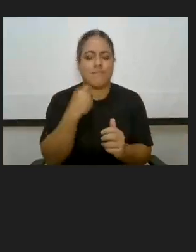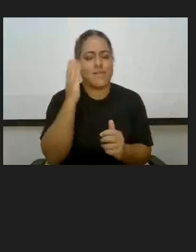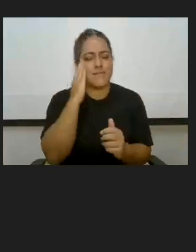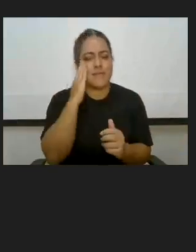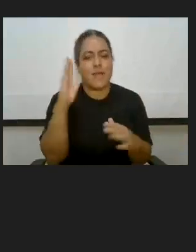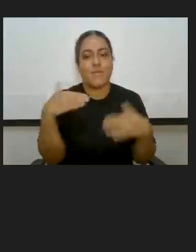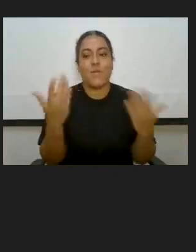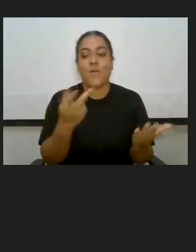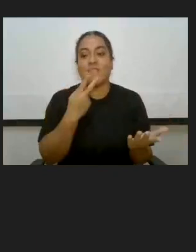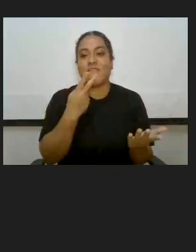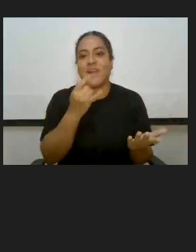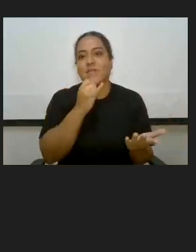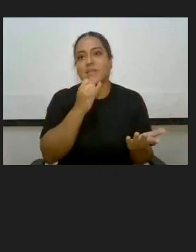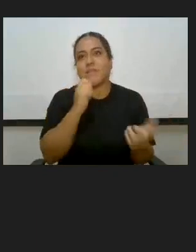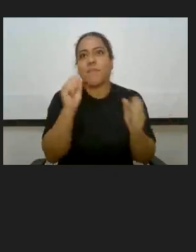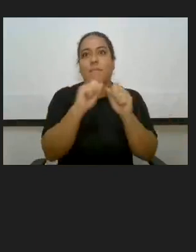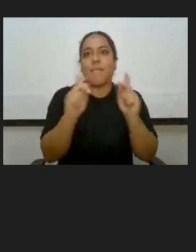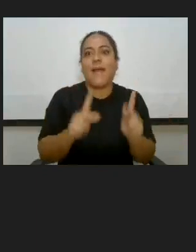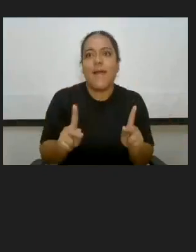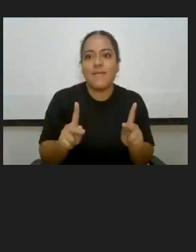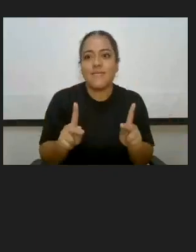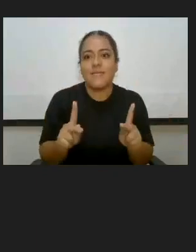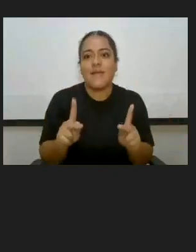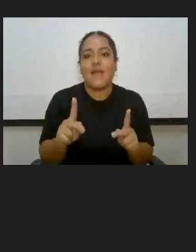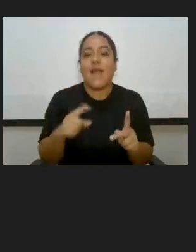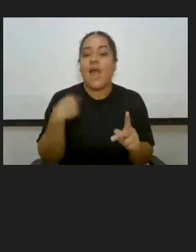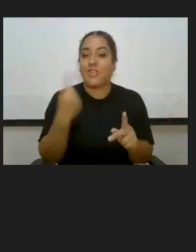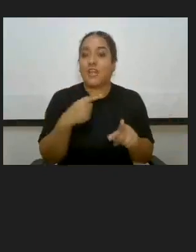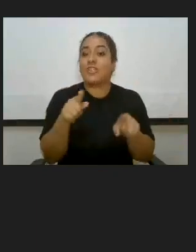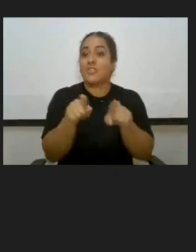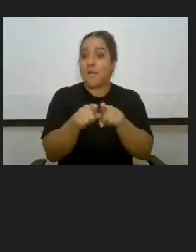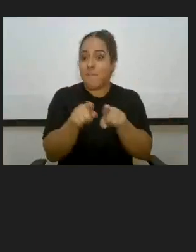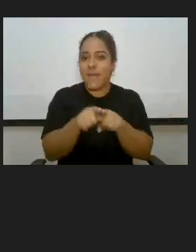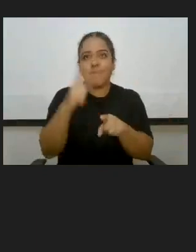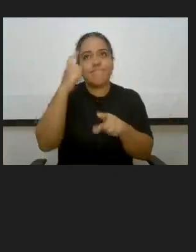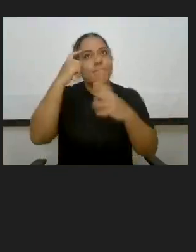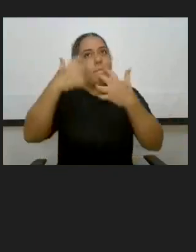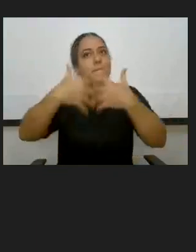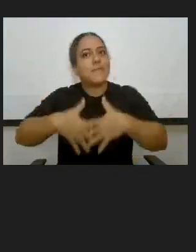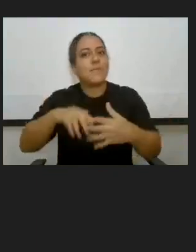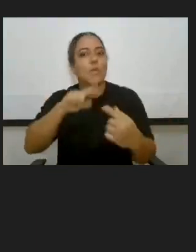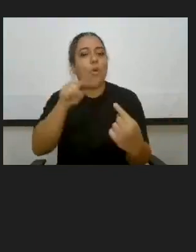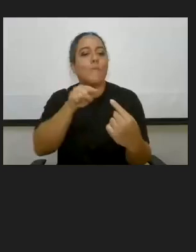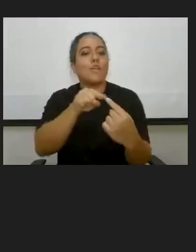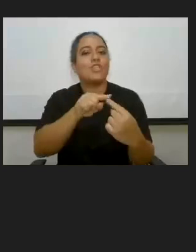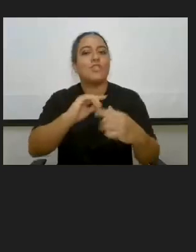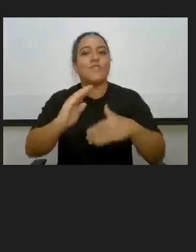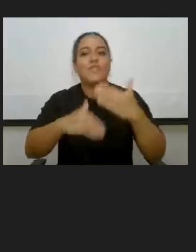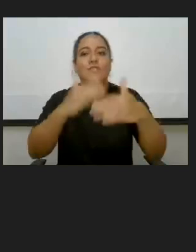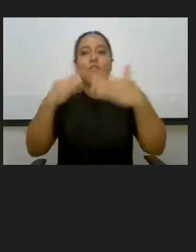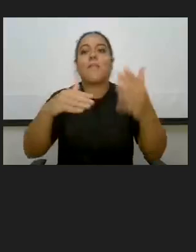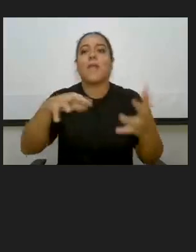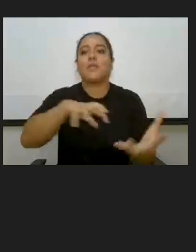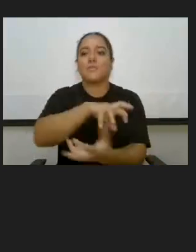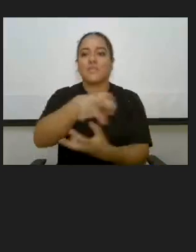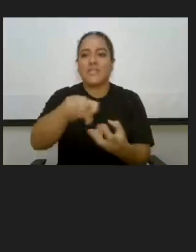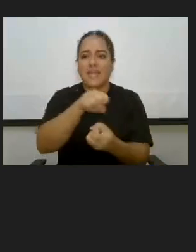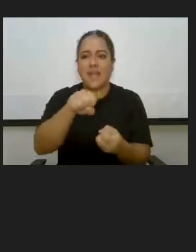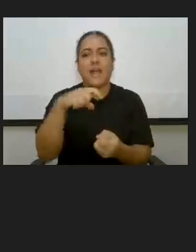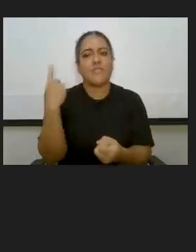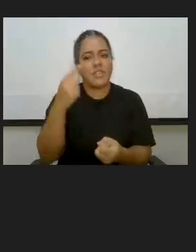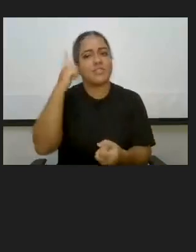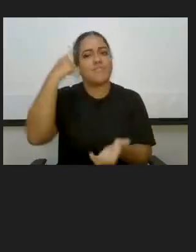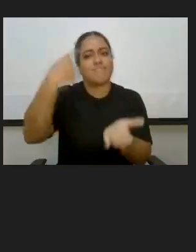gente fala de paz, a gente também está pensando nos objetivos de desenvolvimento sustentável, que a gente já tem estabelecidos.